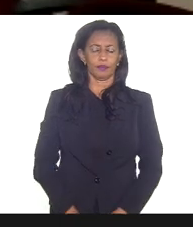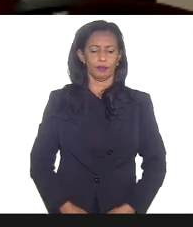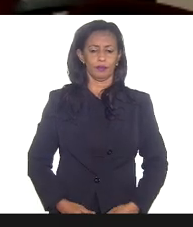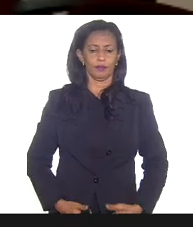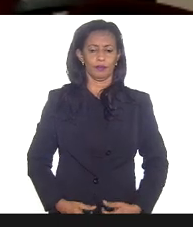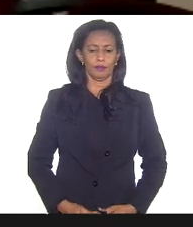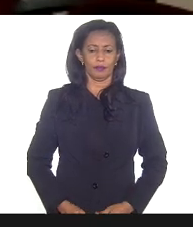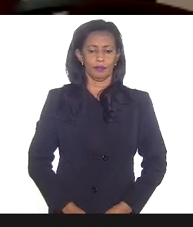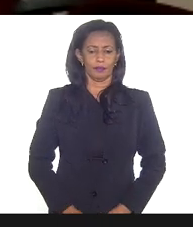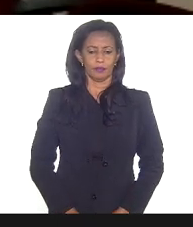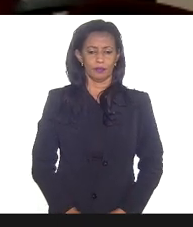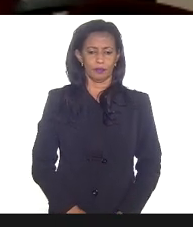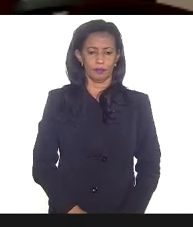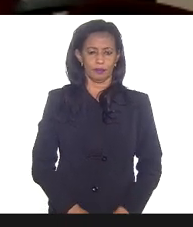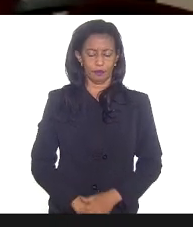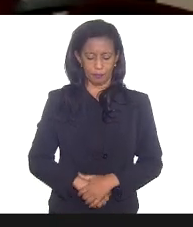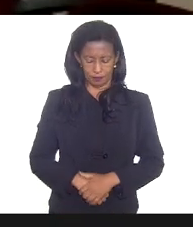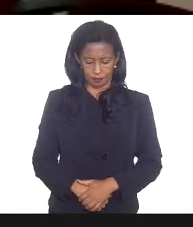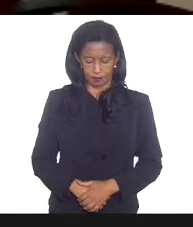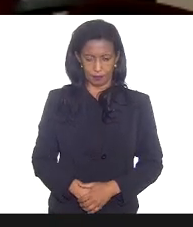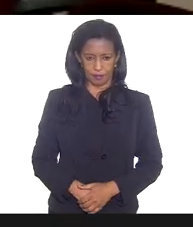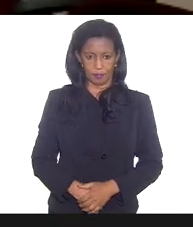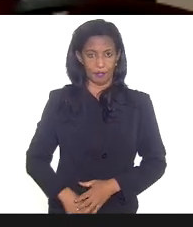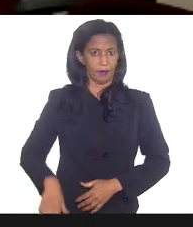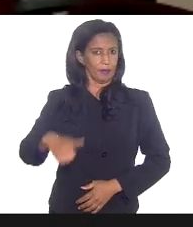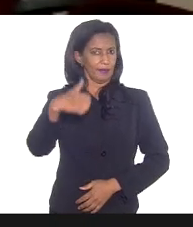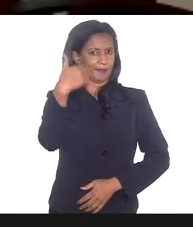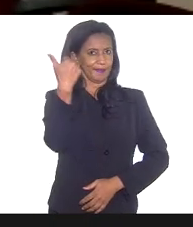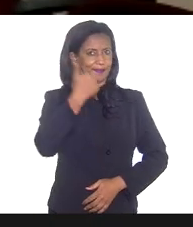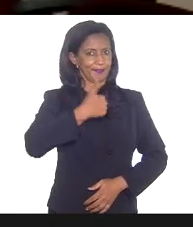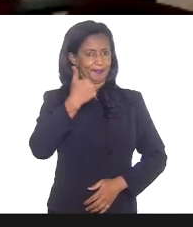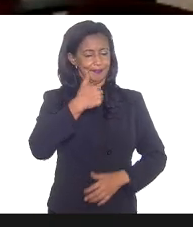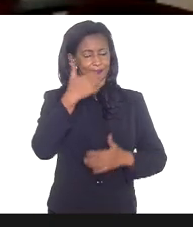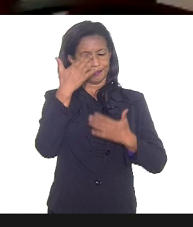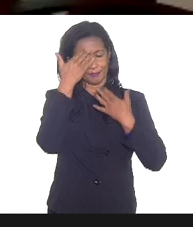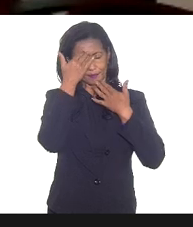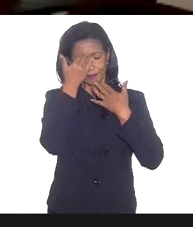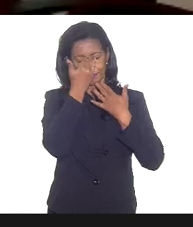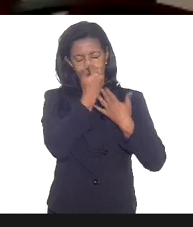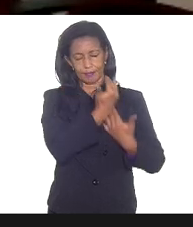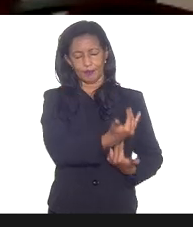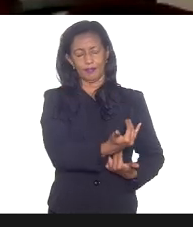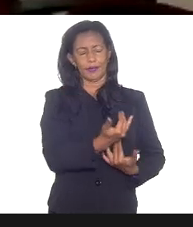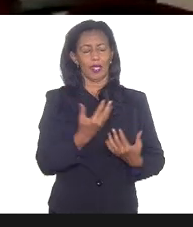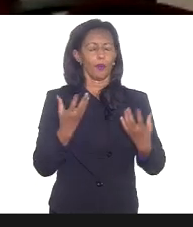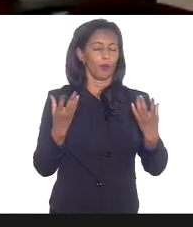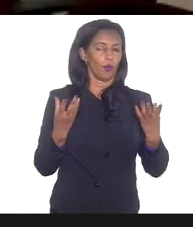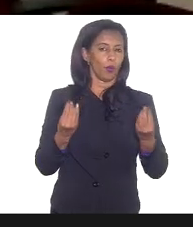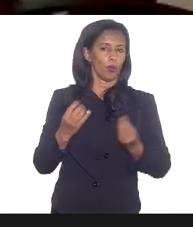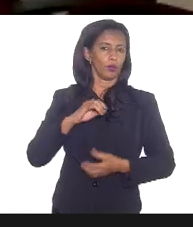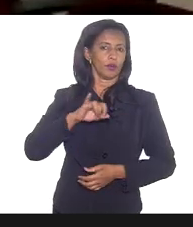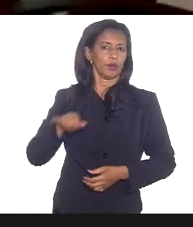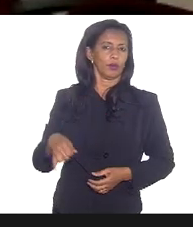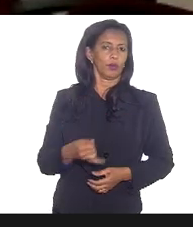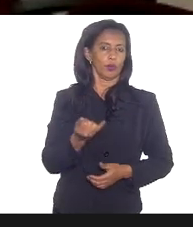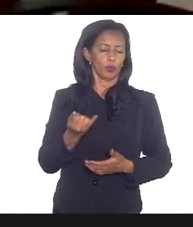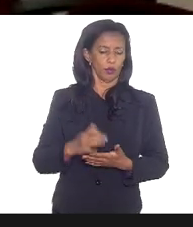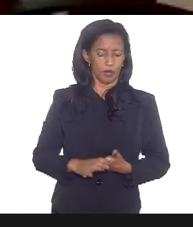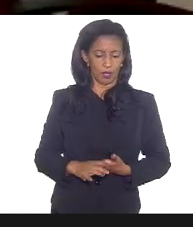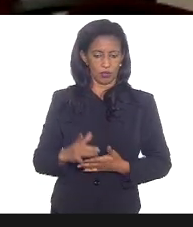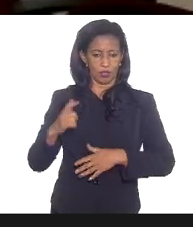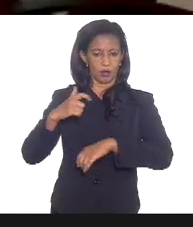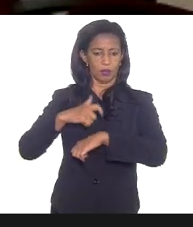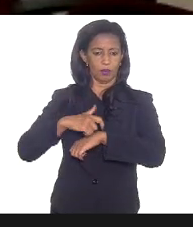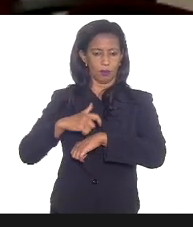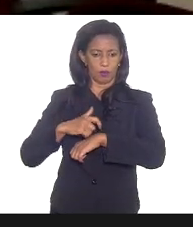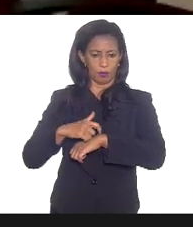Então, eu queria primeiro estar agradecendo, né, agradecendo muito aí essa oportunidade de ter esse